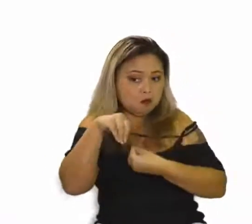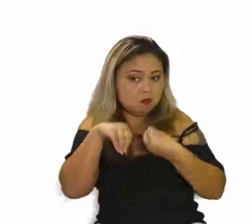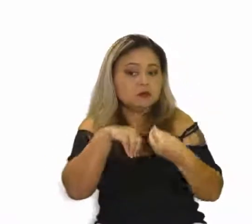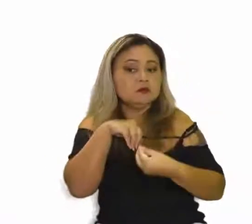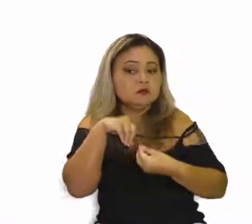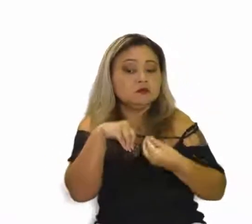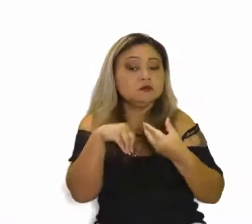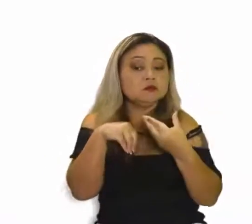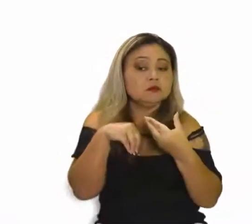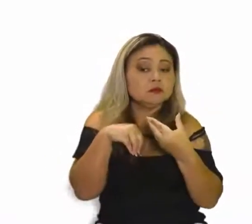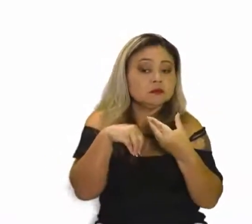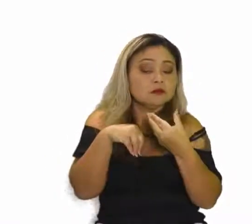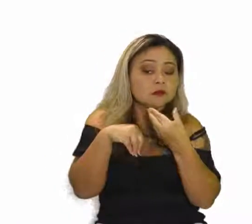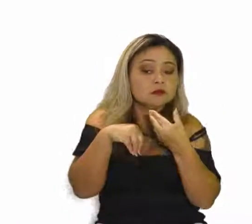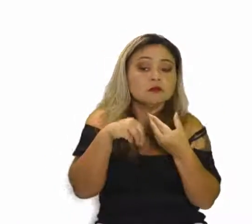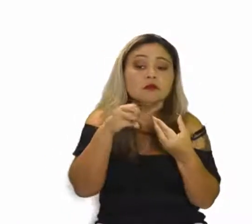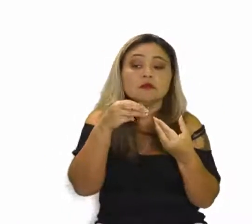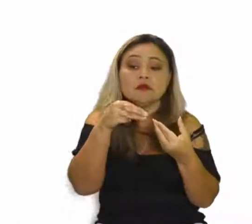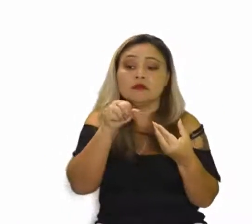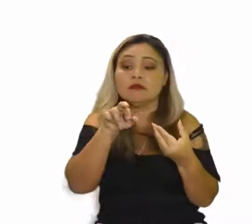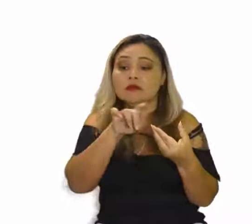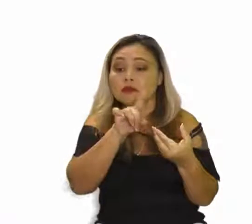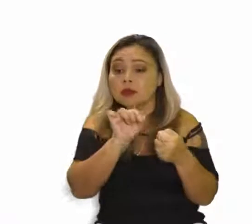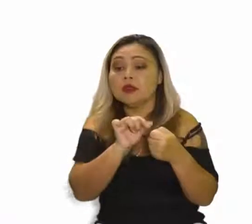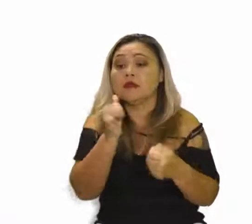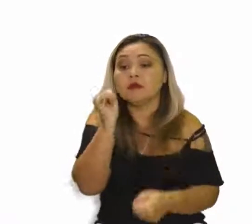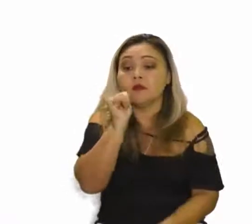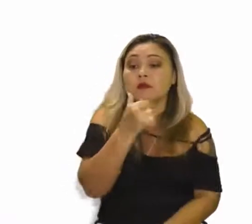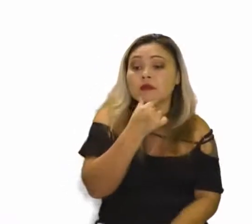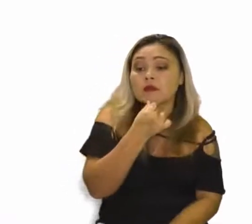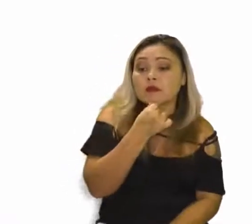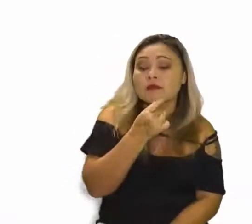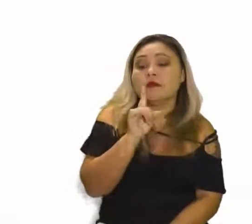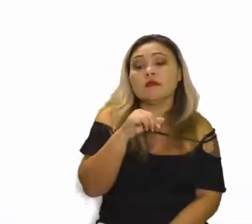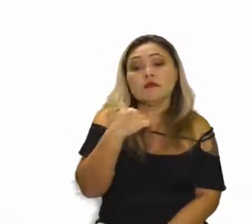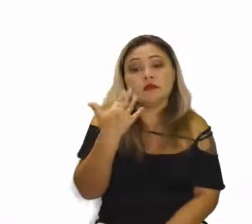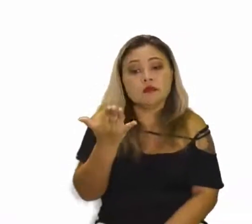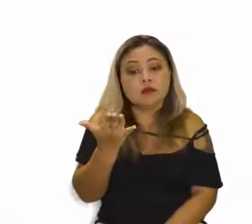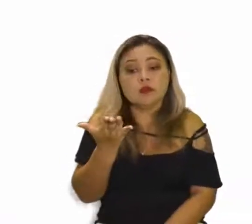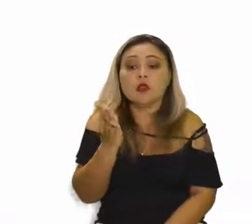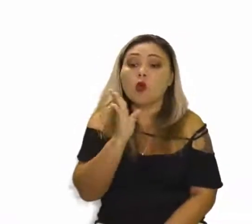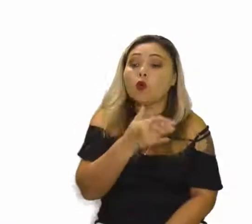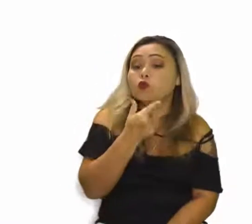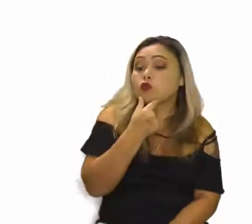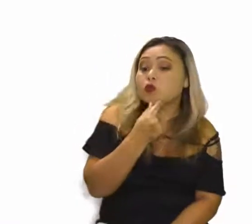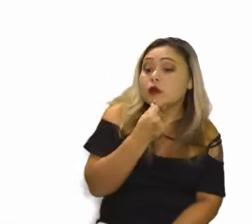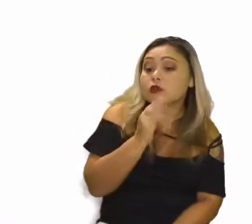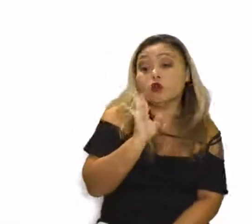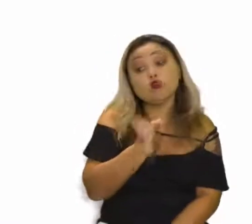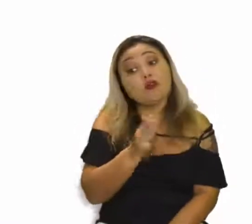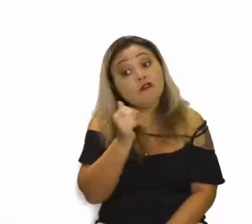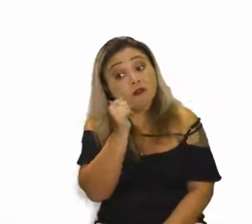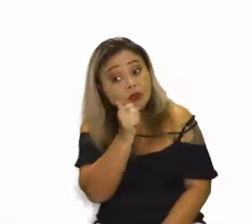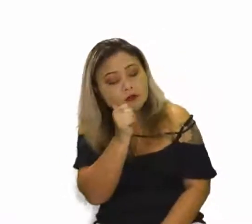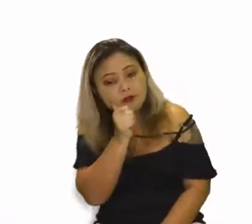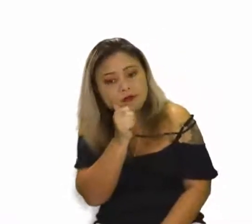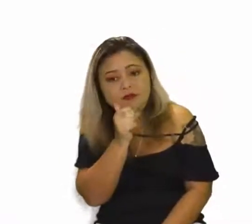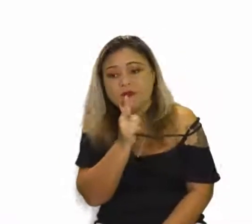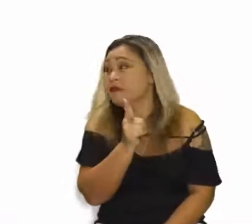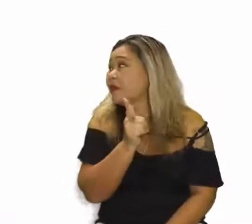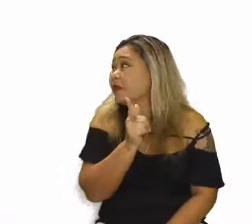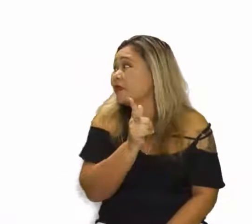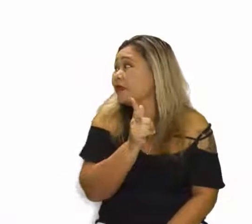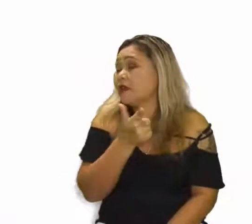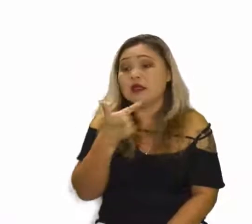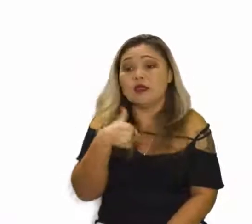ter tanto matrizes, né? Fêmea e macho, ou então só macho ou só fêmea. Ih, está chata